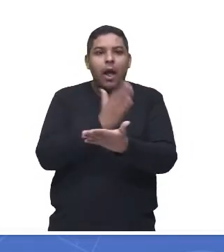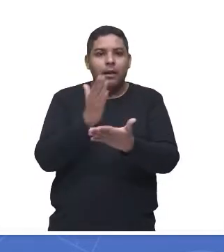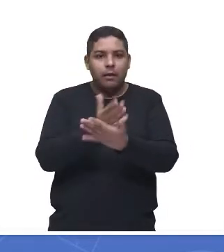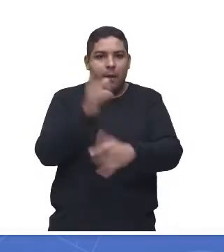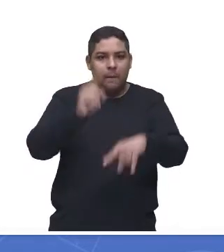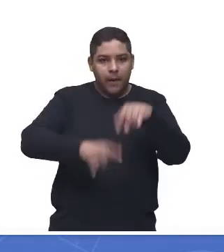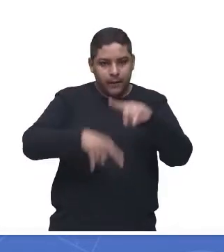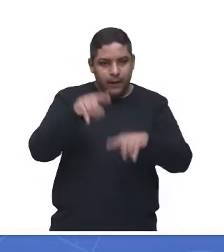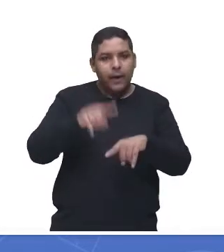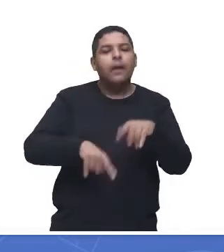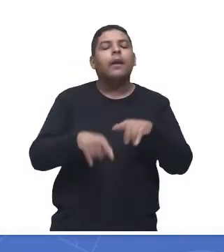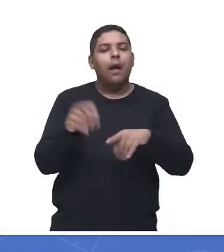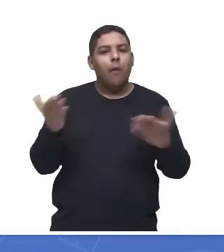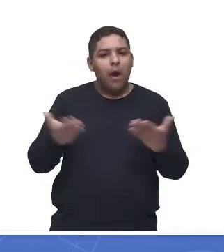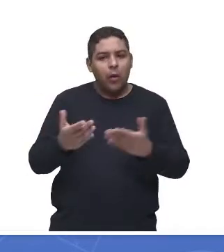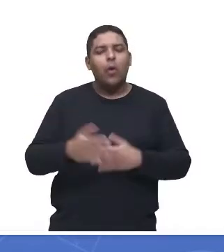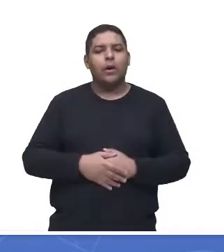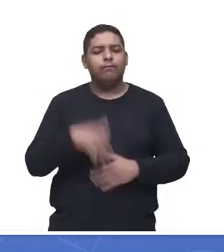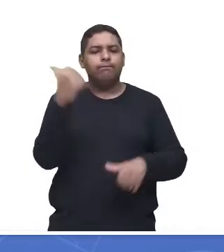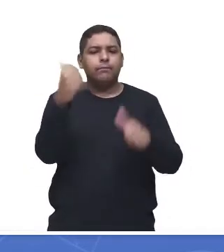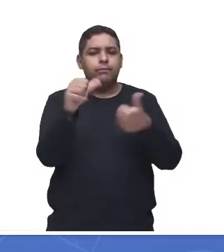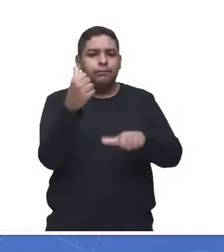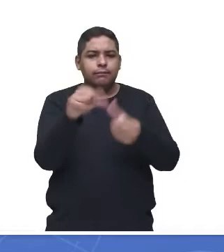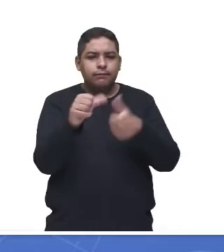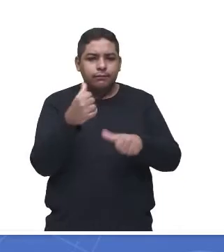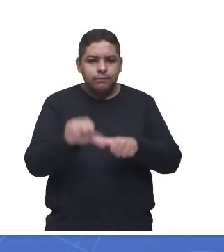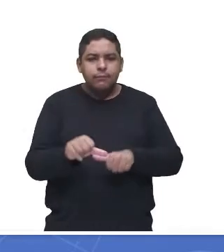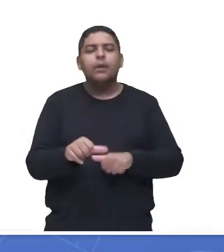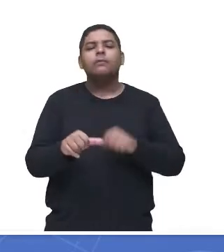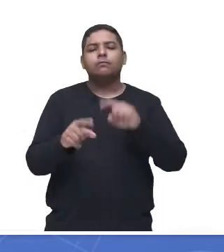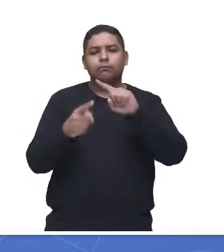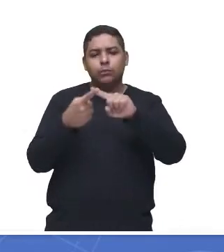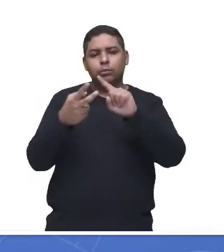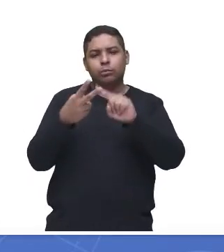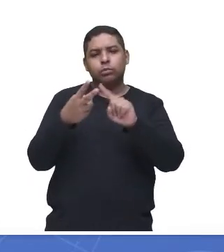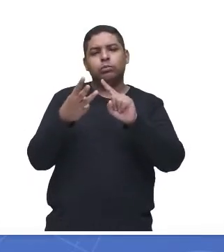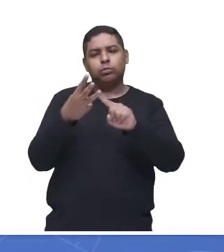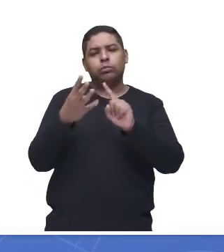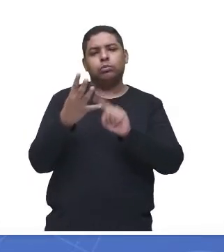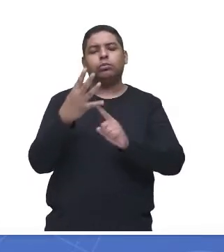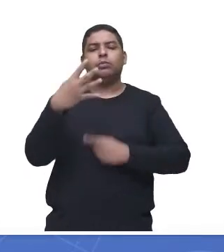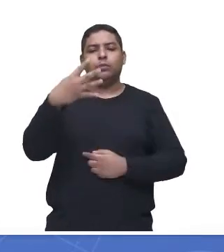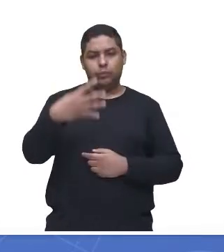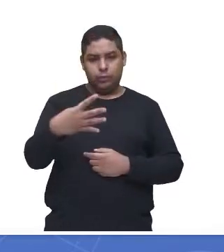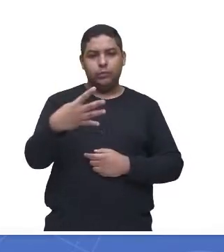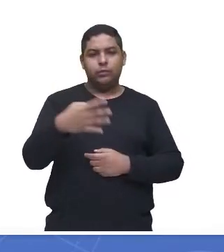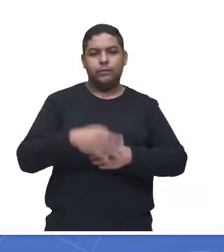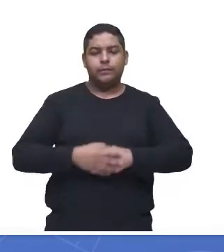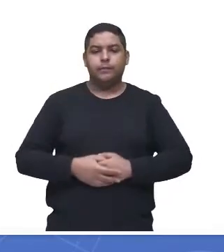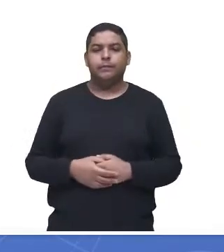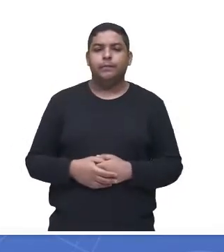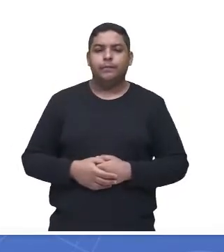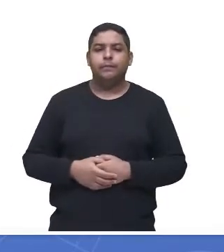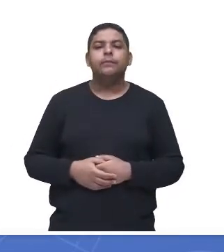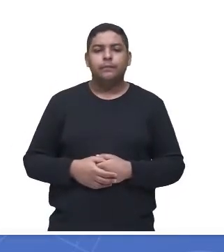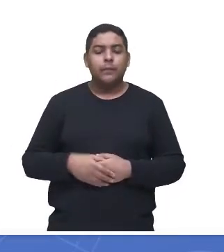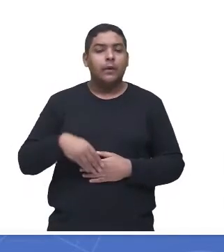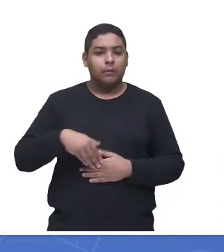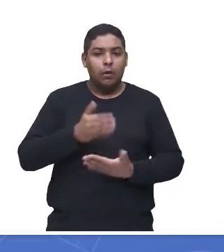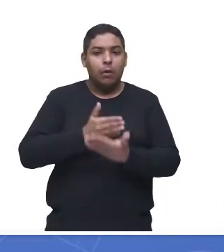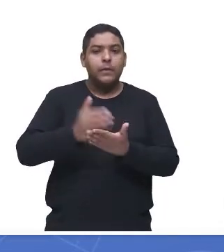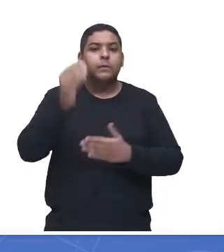vamos analisar juntos cada conhecimento agora, de um por um. Vamos começar então pelo conhecimento